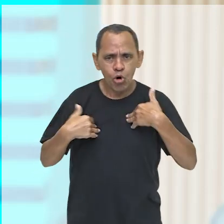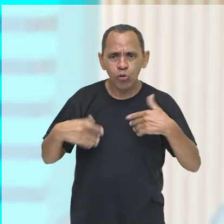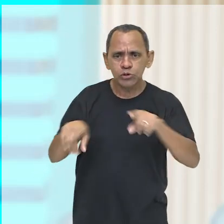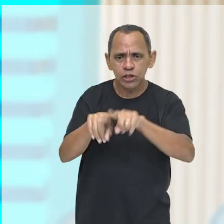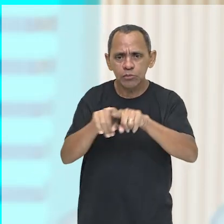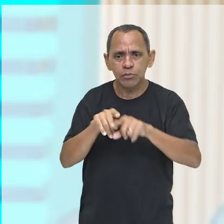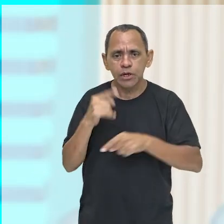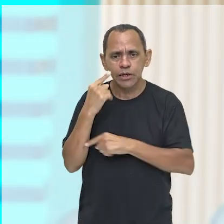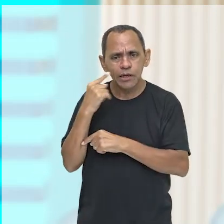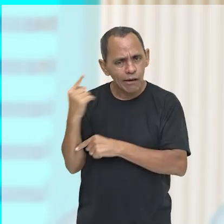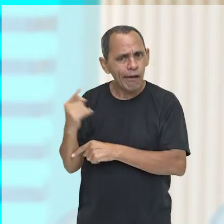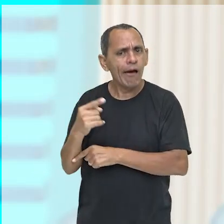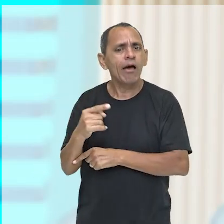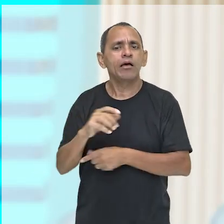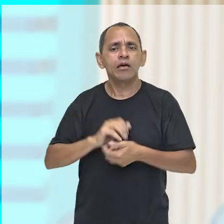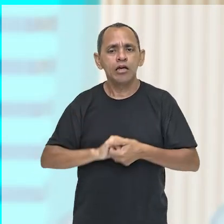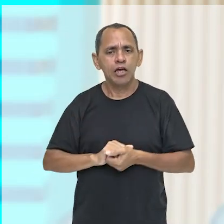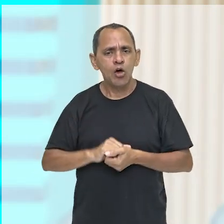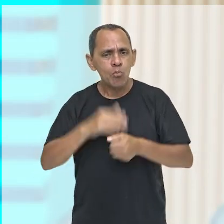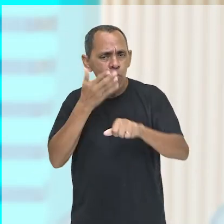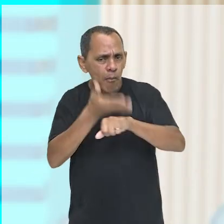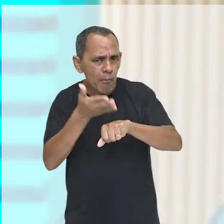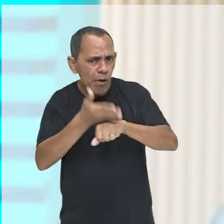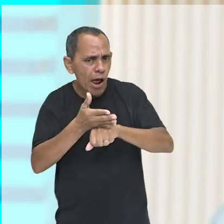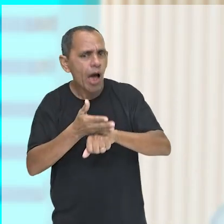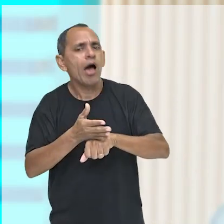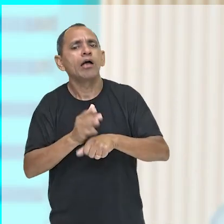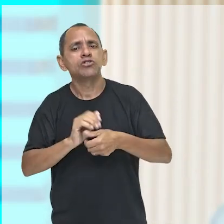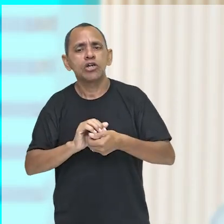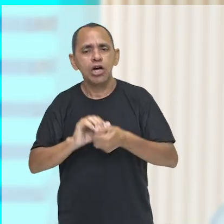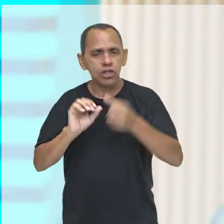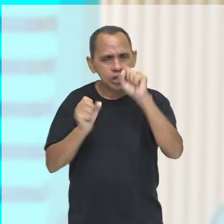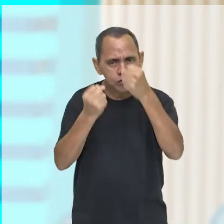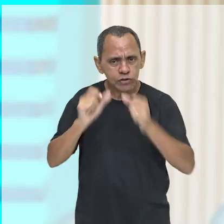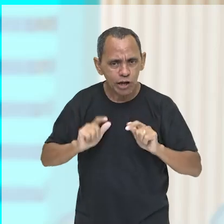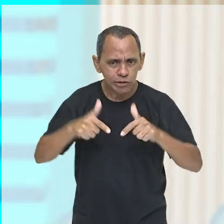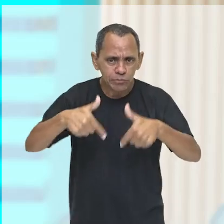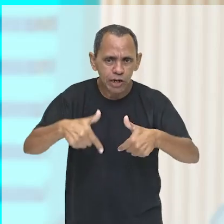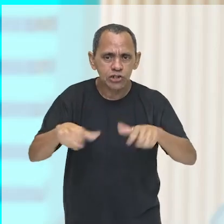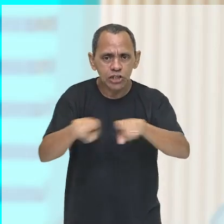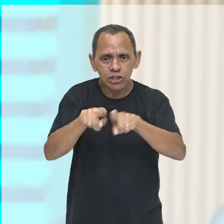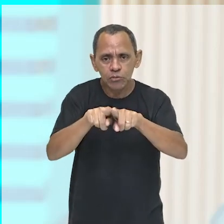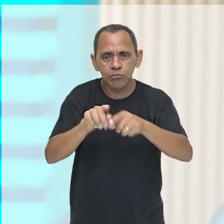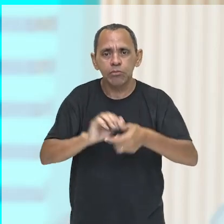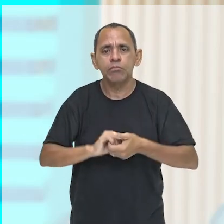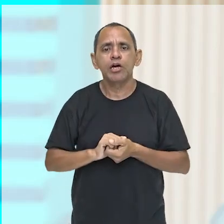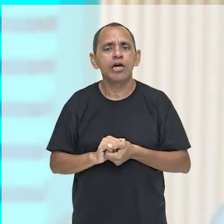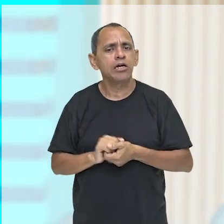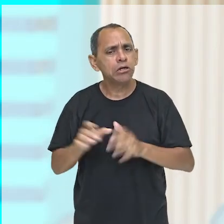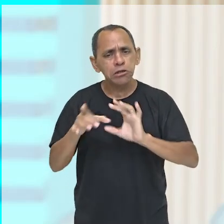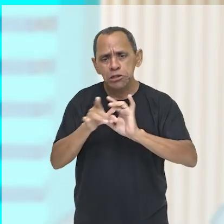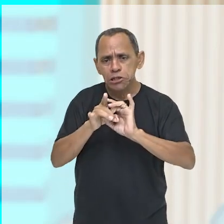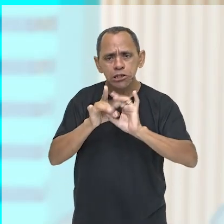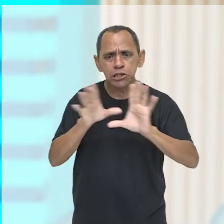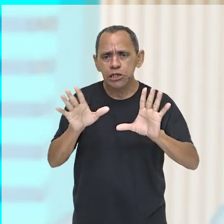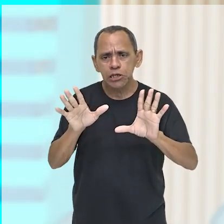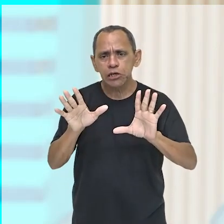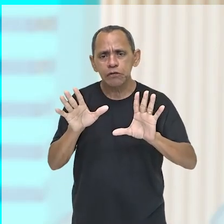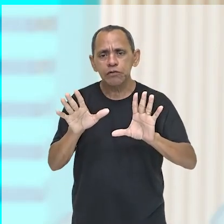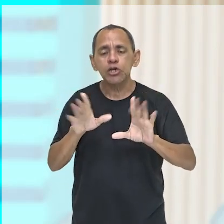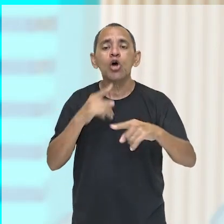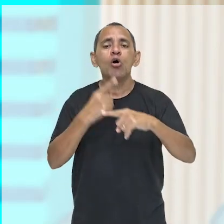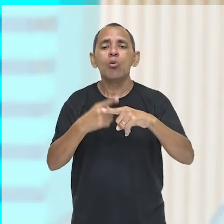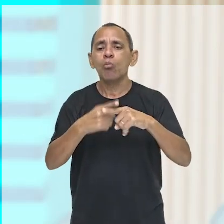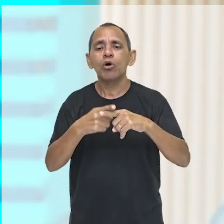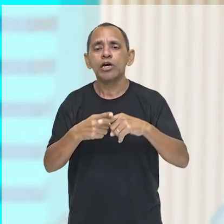exercício muito democrático, digamos assim, porque pelo fato de ela não exigir